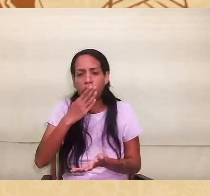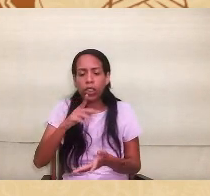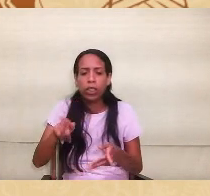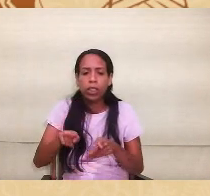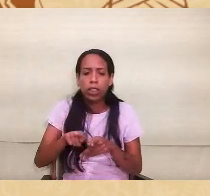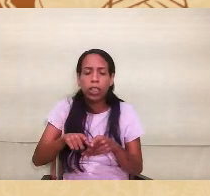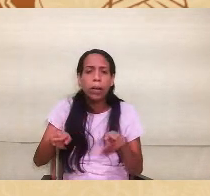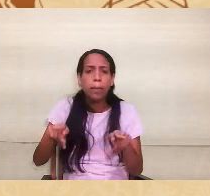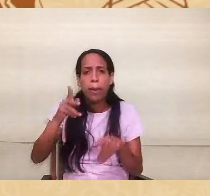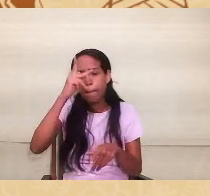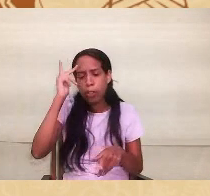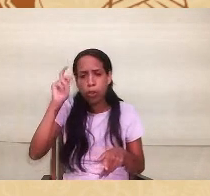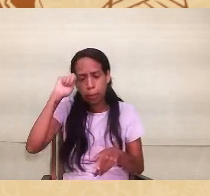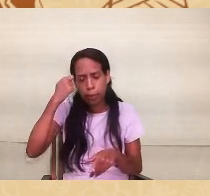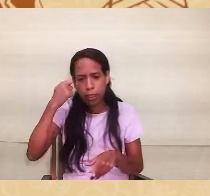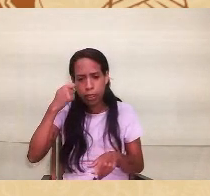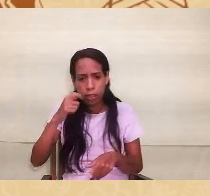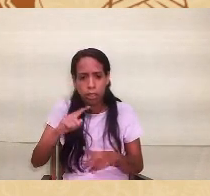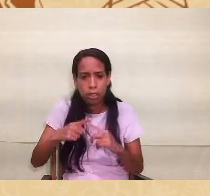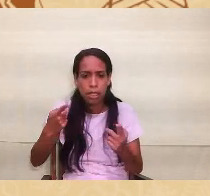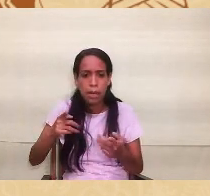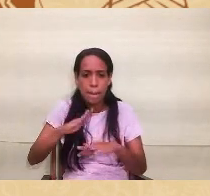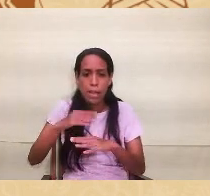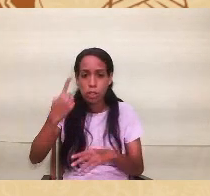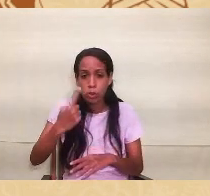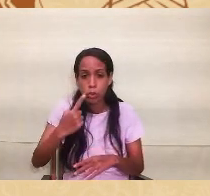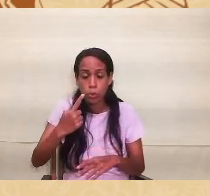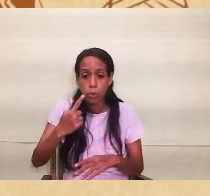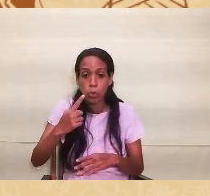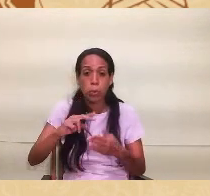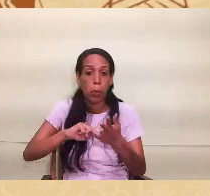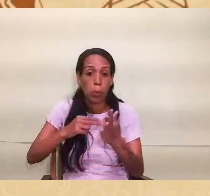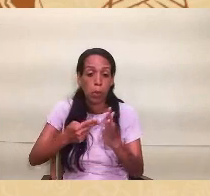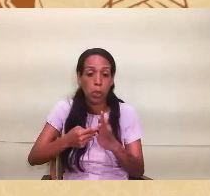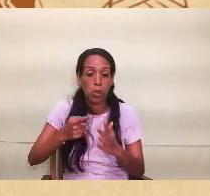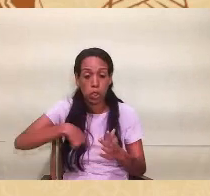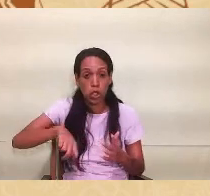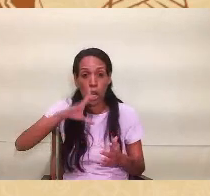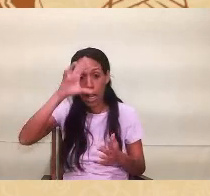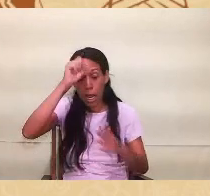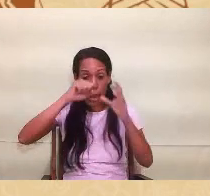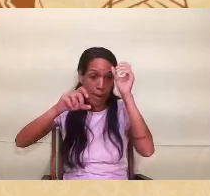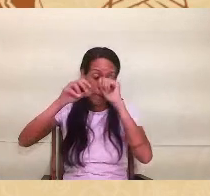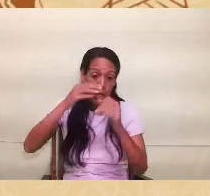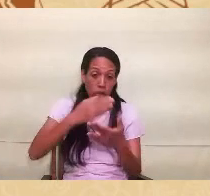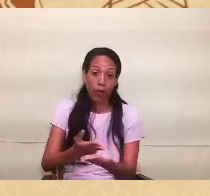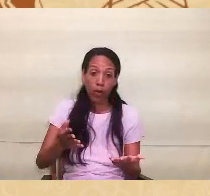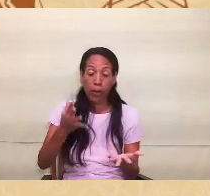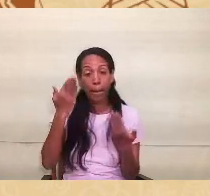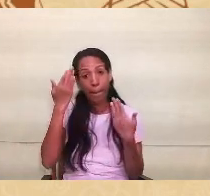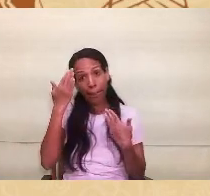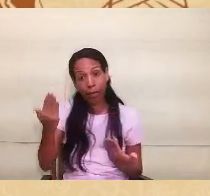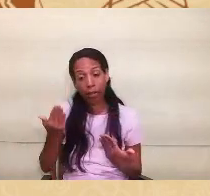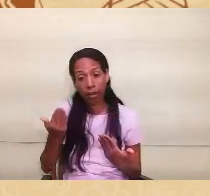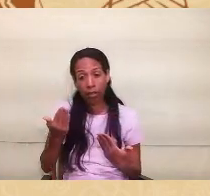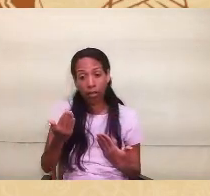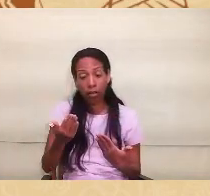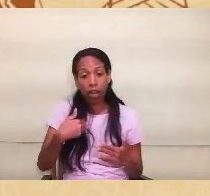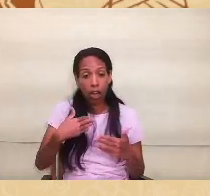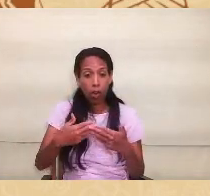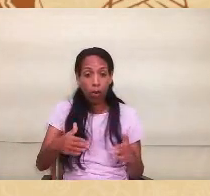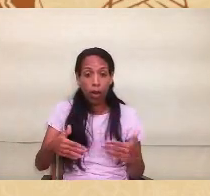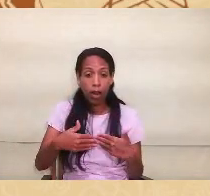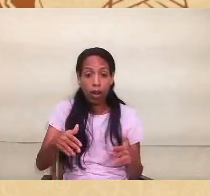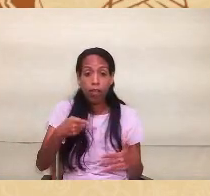negros. Então, é mais um ponto que a gente aprende com você. Obrigada. E eu abro a palavra